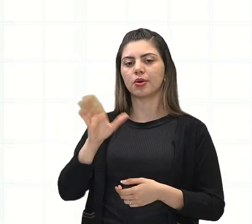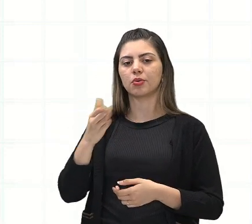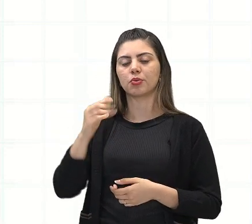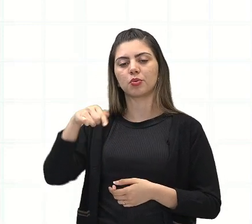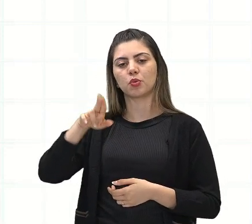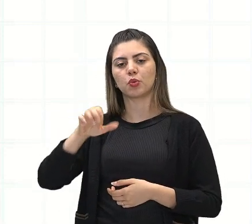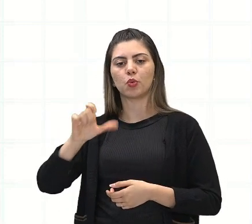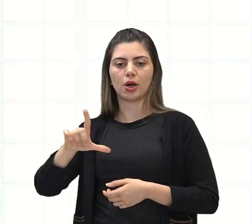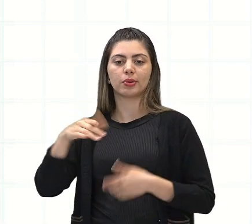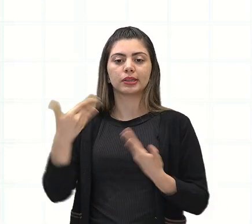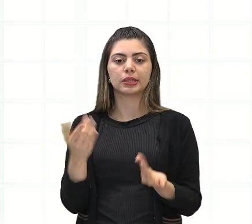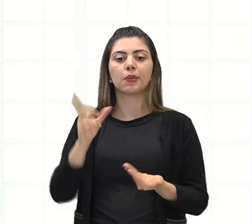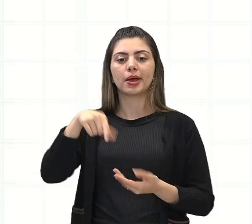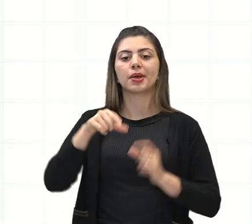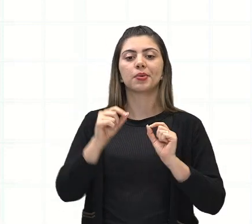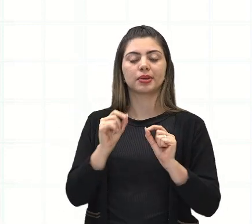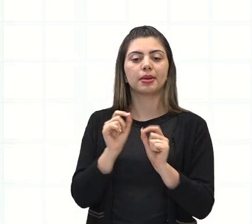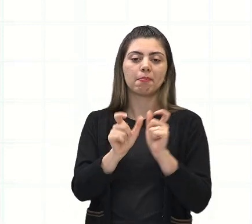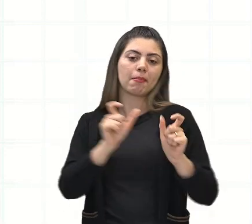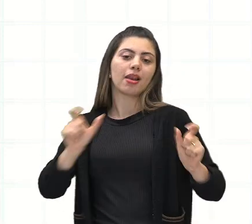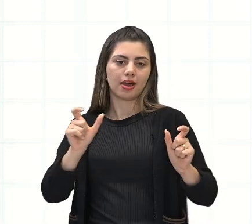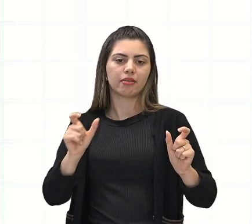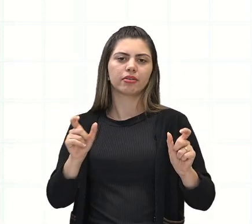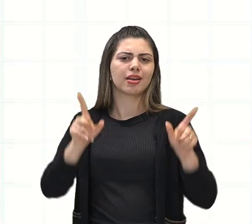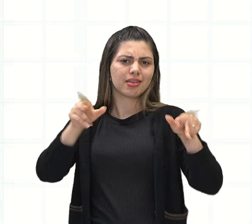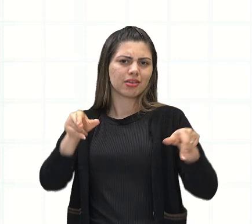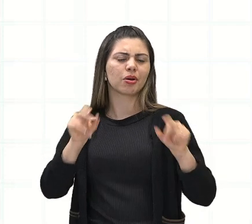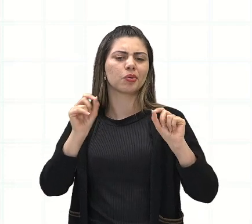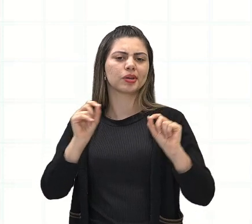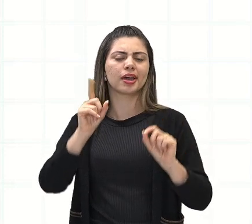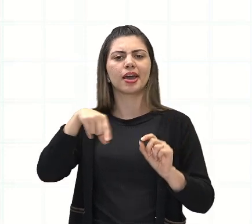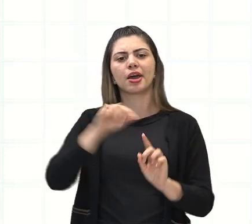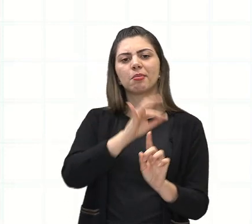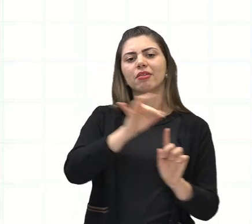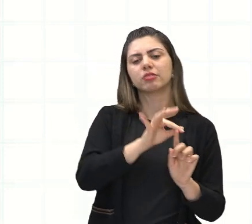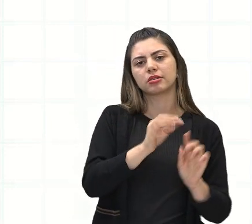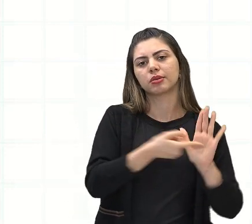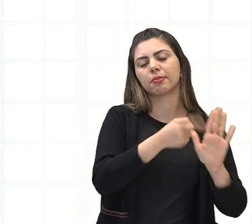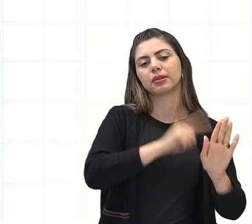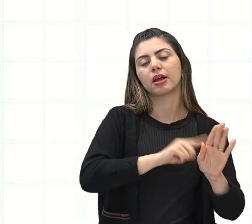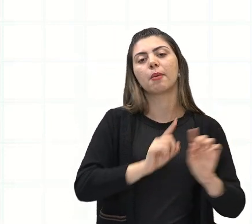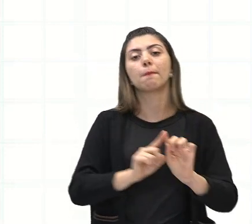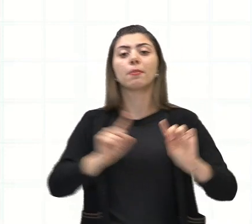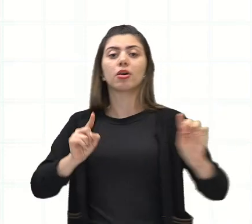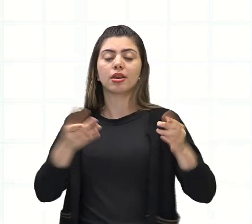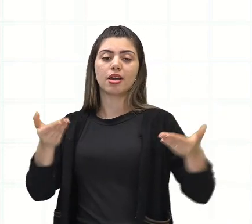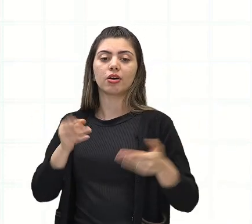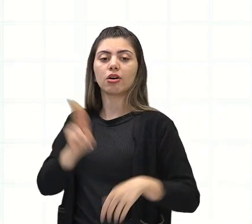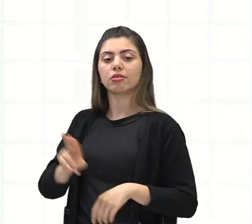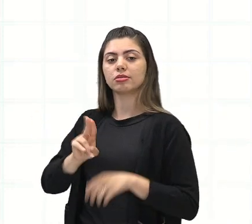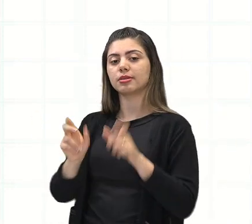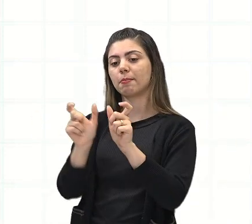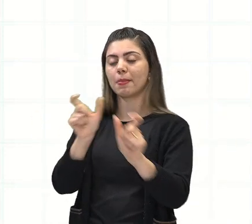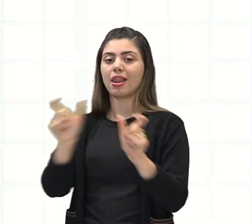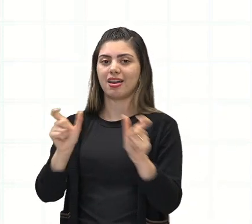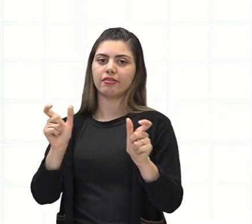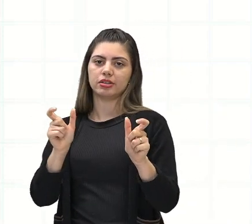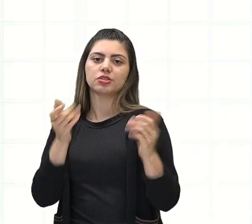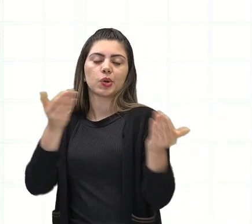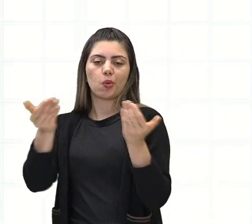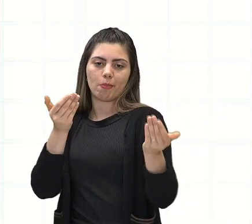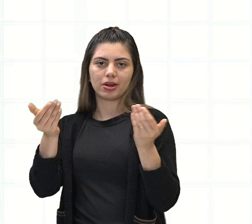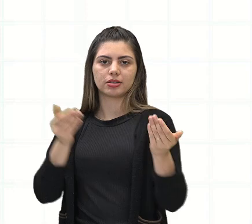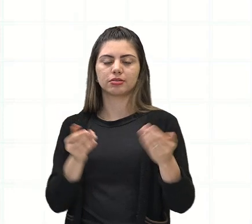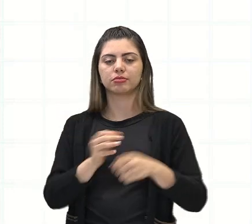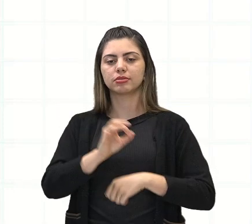mais vívidas e expressivas. É a mesma função ali da nossa metáfora, só que por meio desses termos já não é implícito, estamos